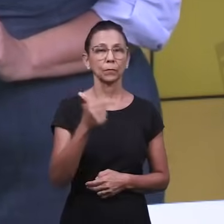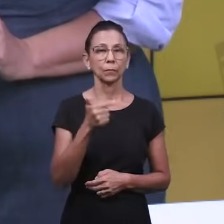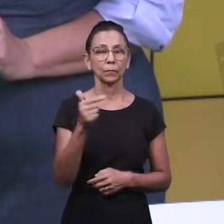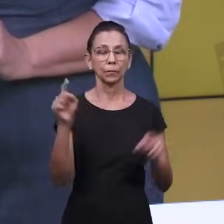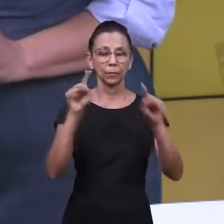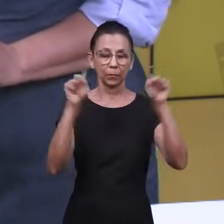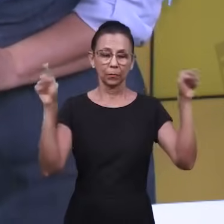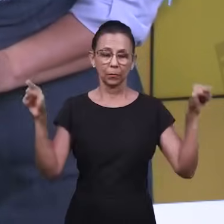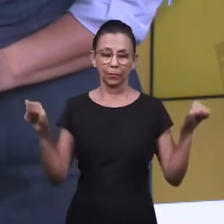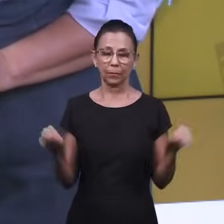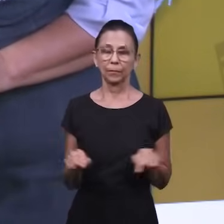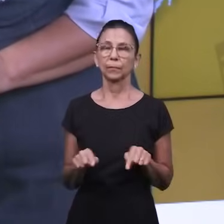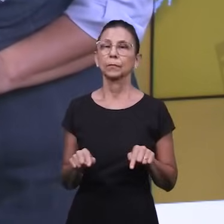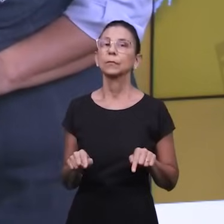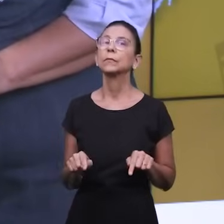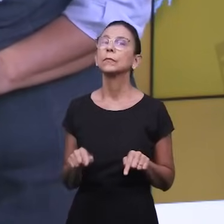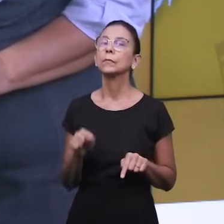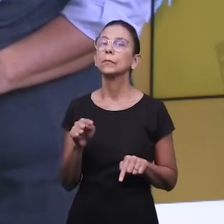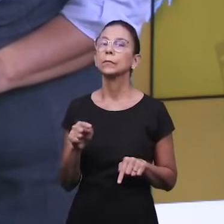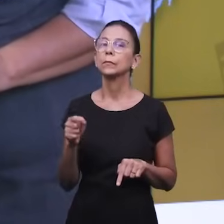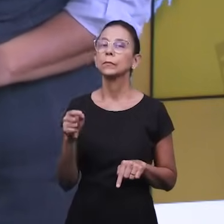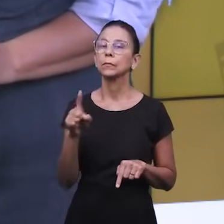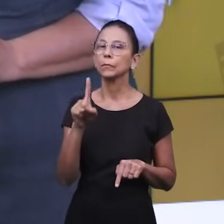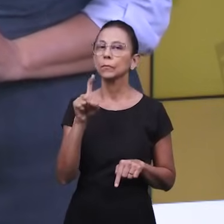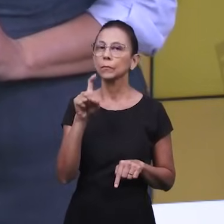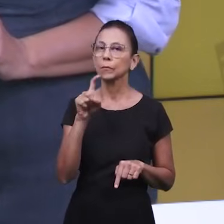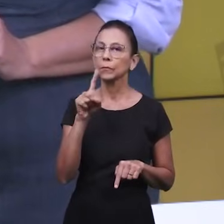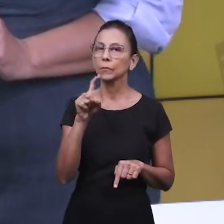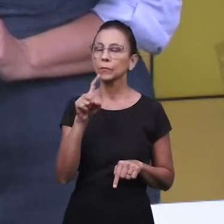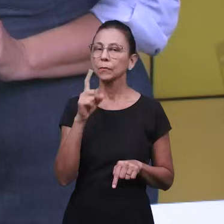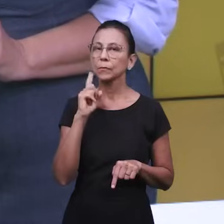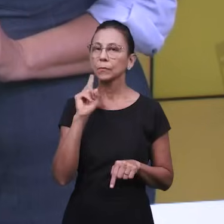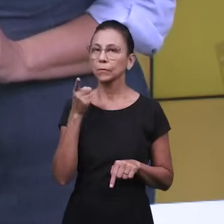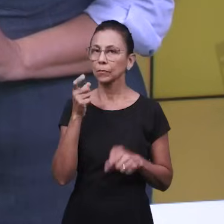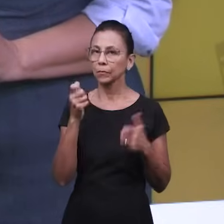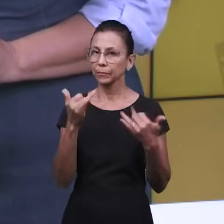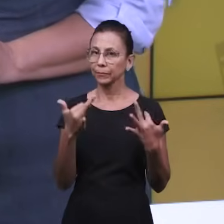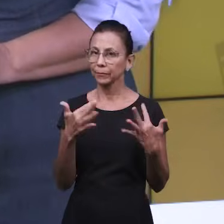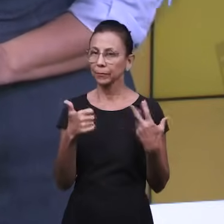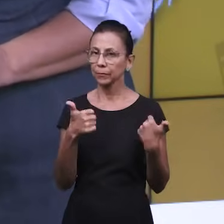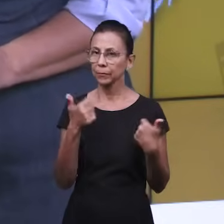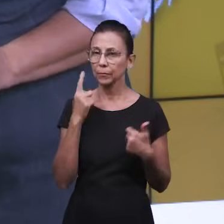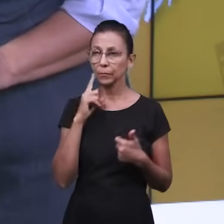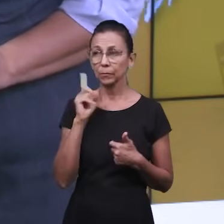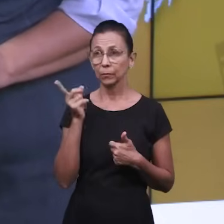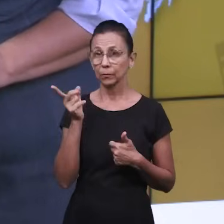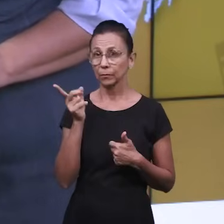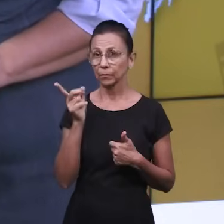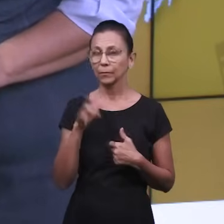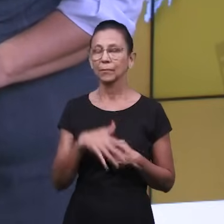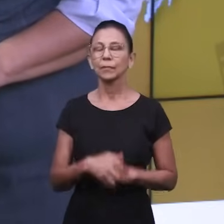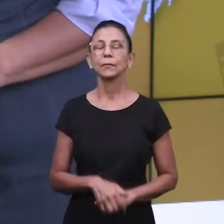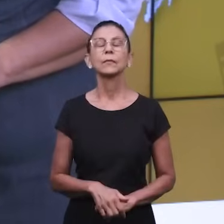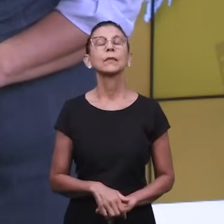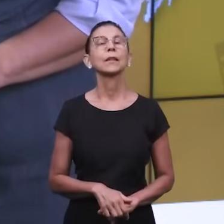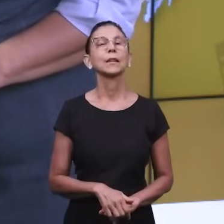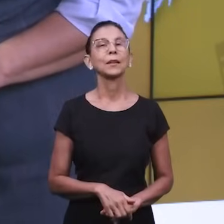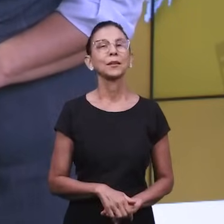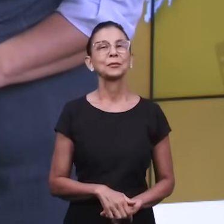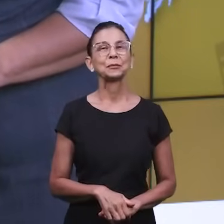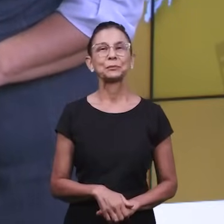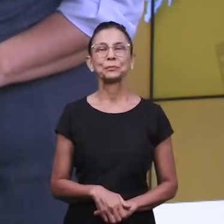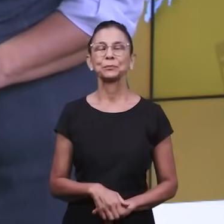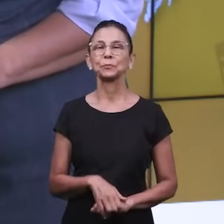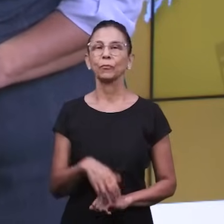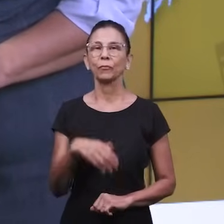segunda estrofe, é a hora de tocar com o dedinho, como a tia explicou. Olha o triângulo. E aqui nós vamos